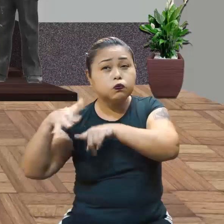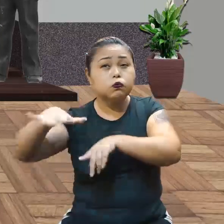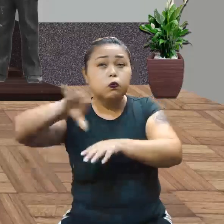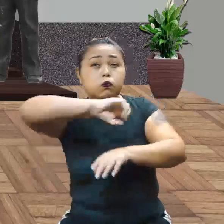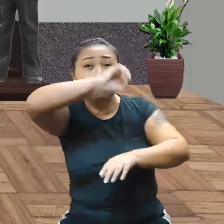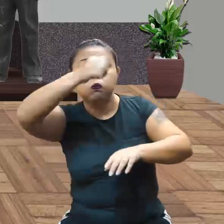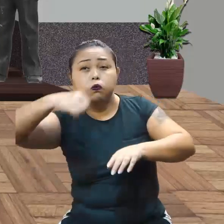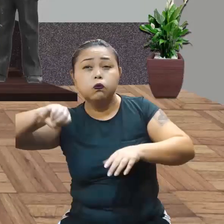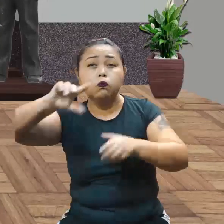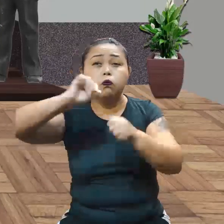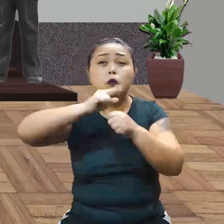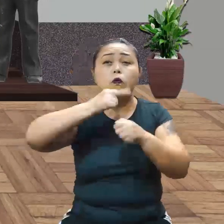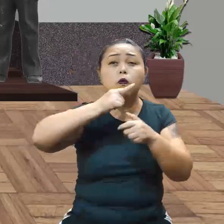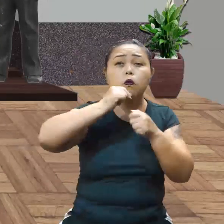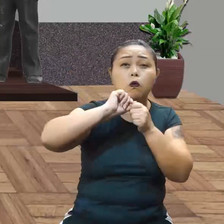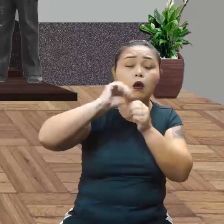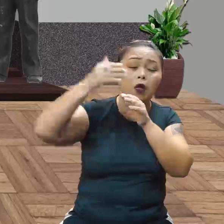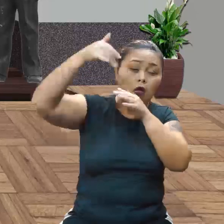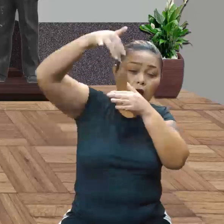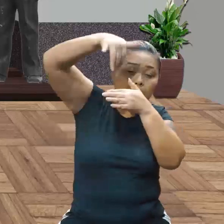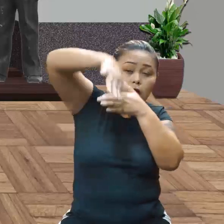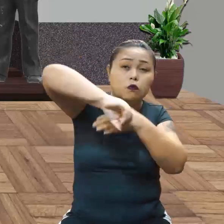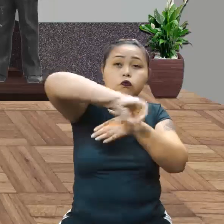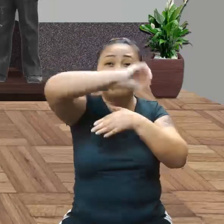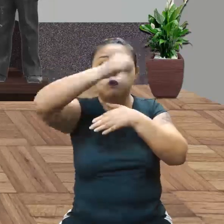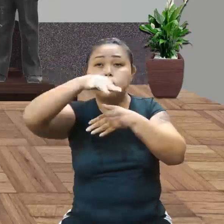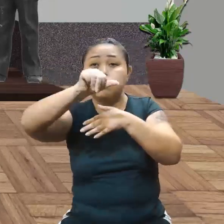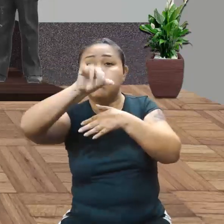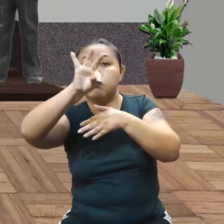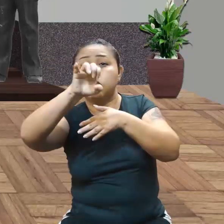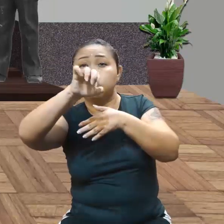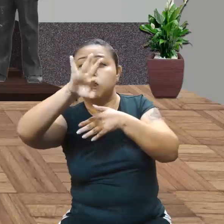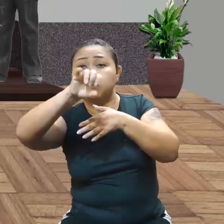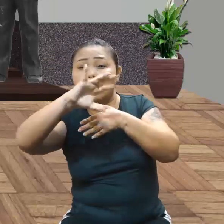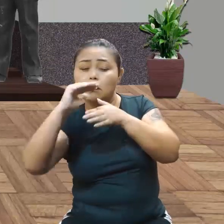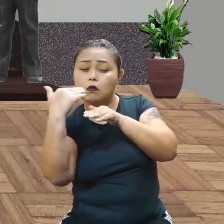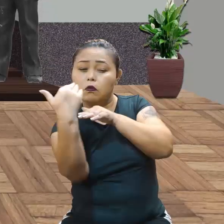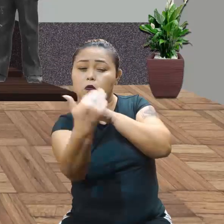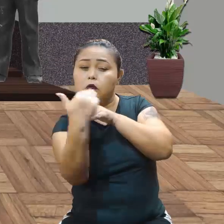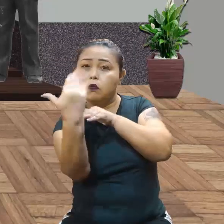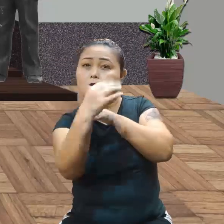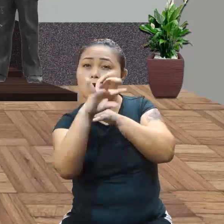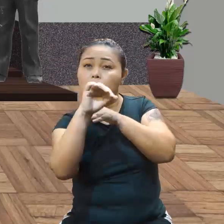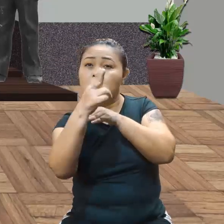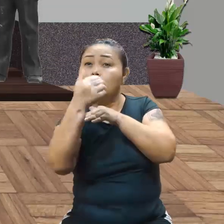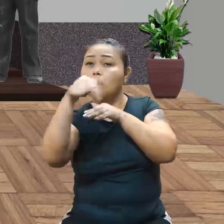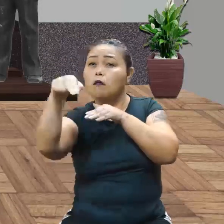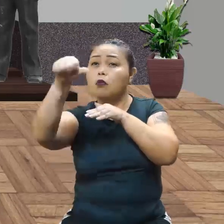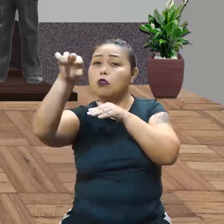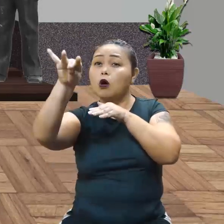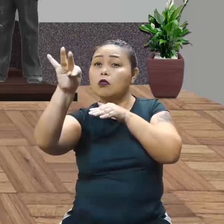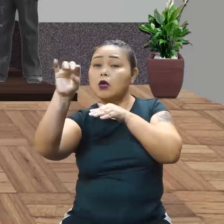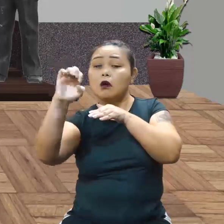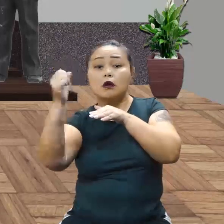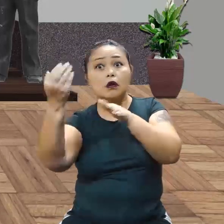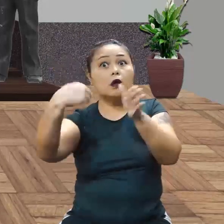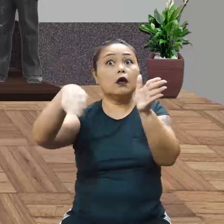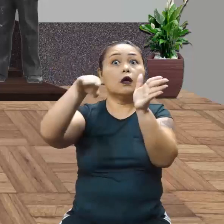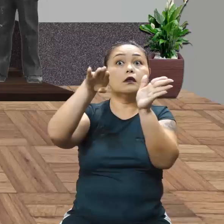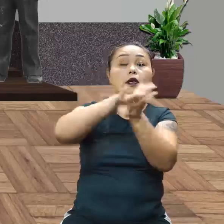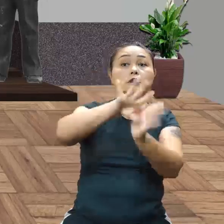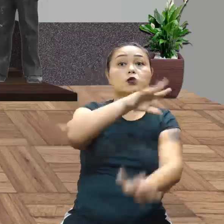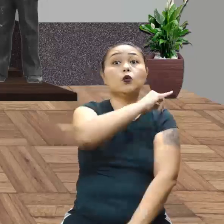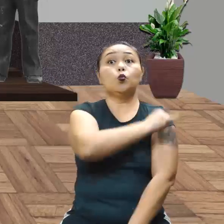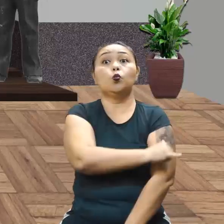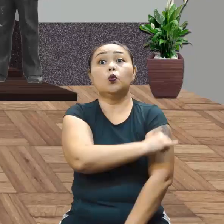Atlântico, descer no Oceano Atlântico aqui pela costa brasileira, passando pelo Nordeste, até chegar no Rio de